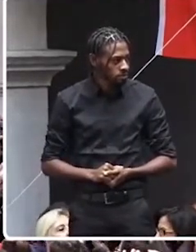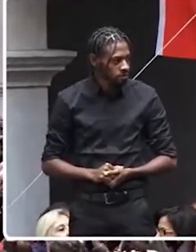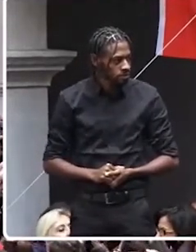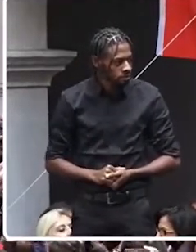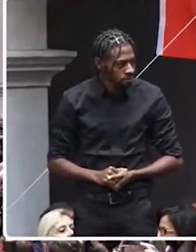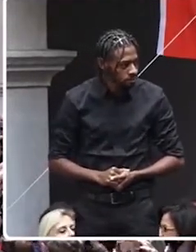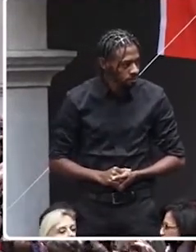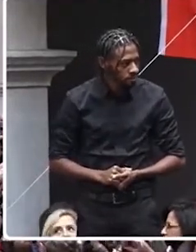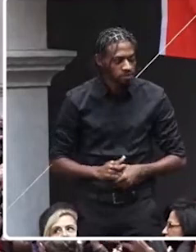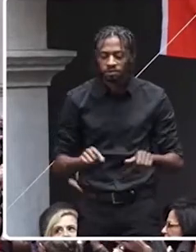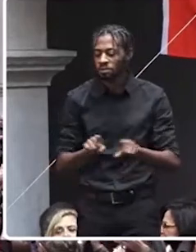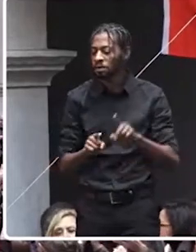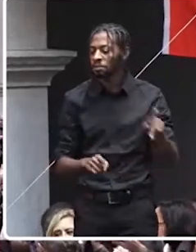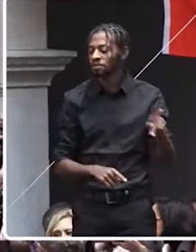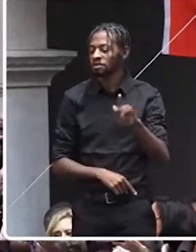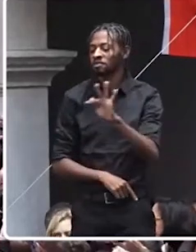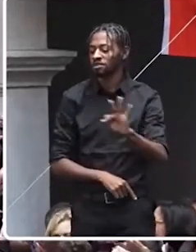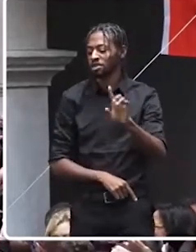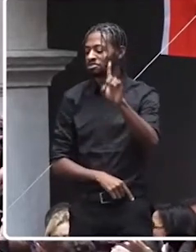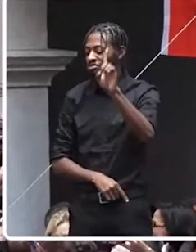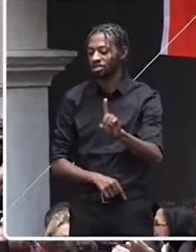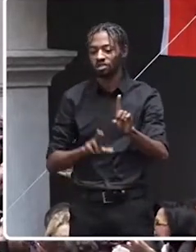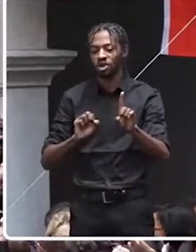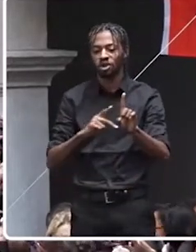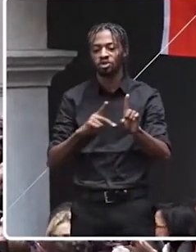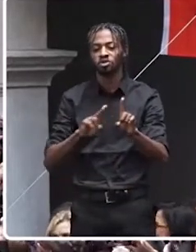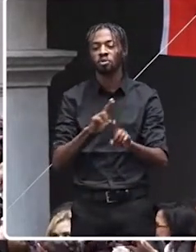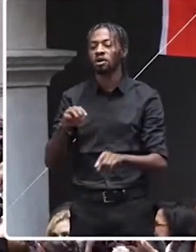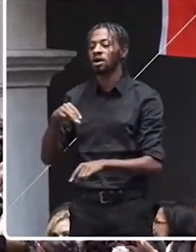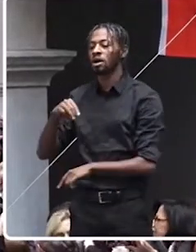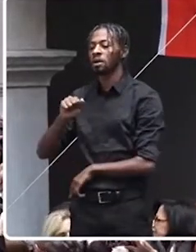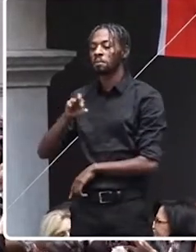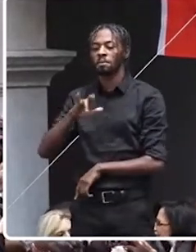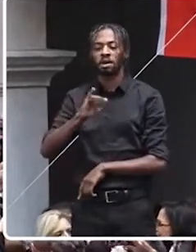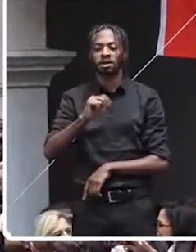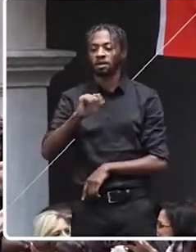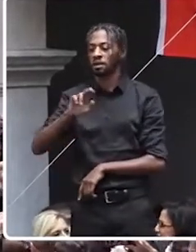Chamamos também a professora da Faculdade de Direito da USP, Maria Paula Dallari Butti.